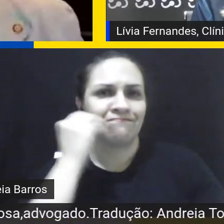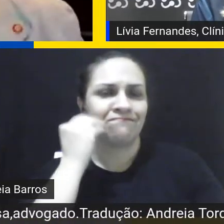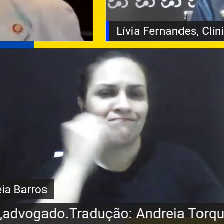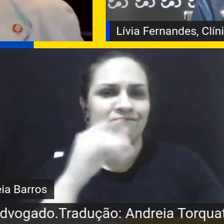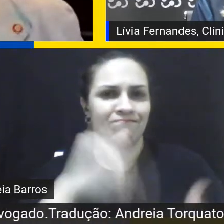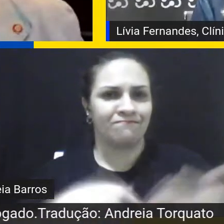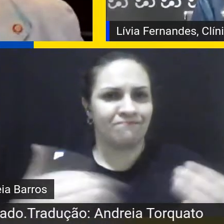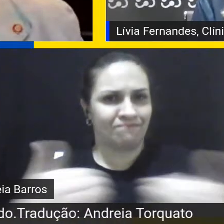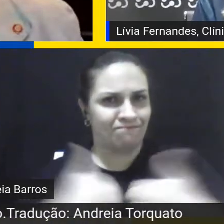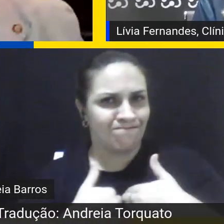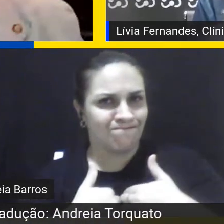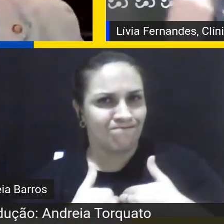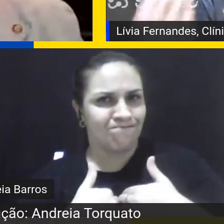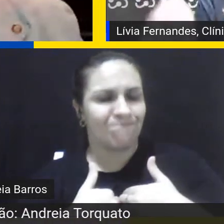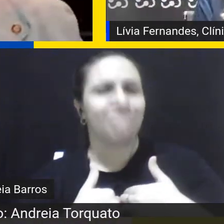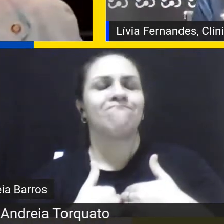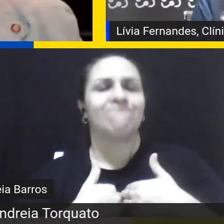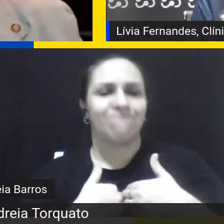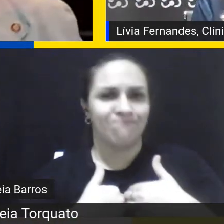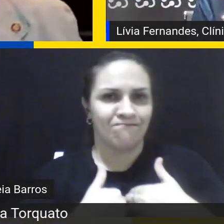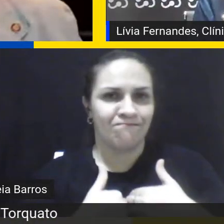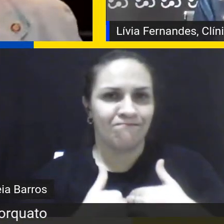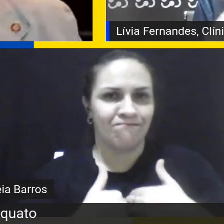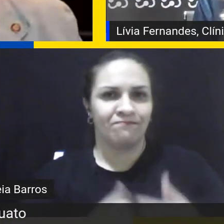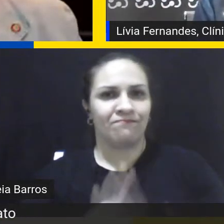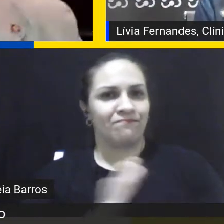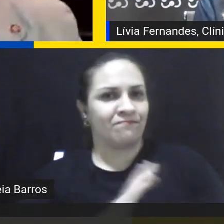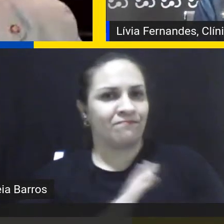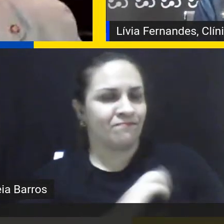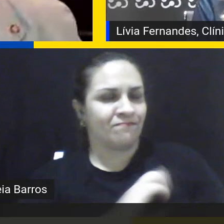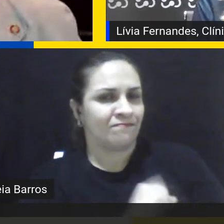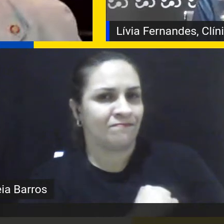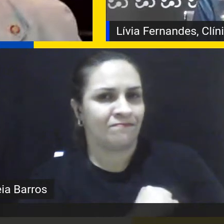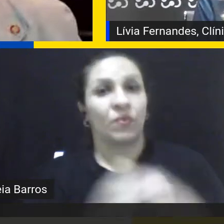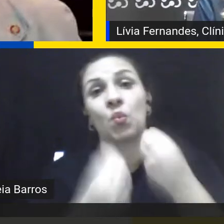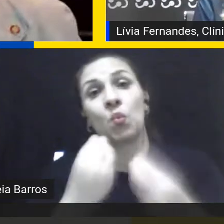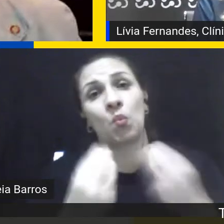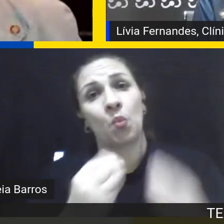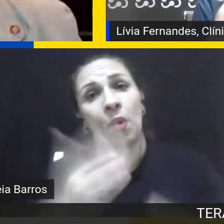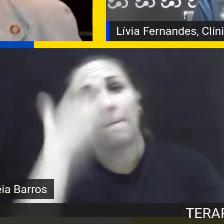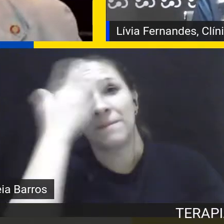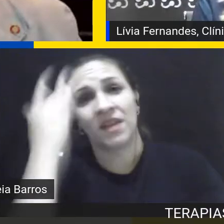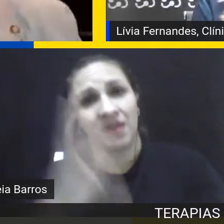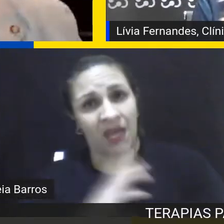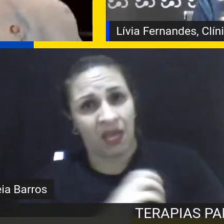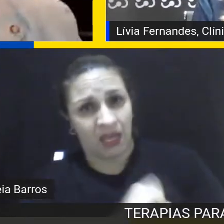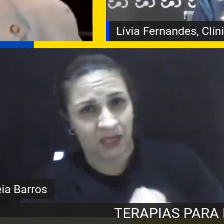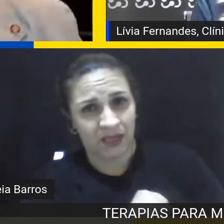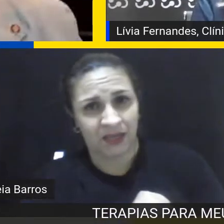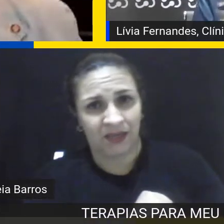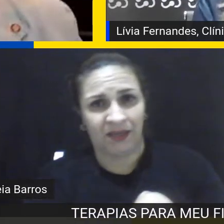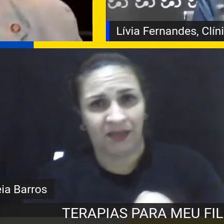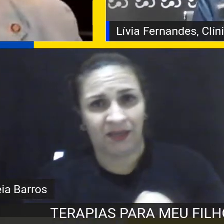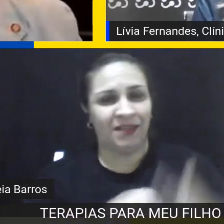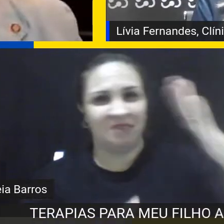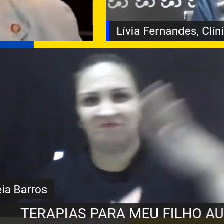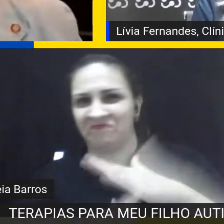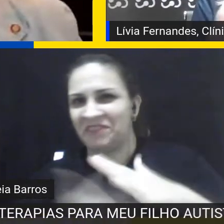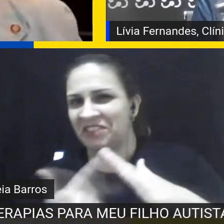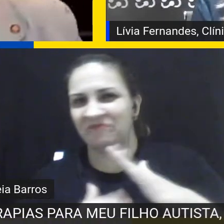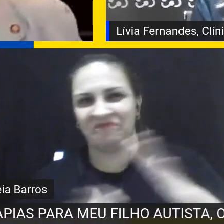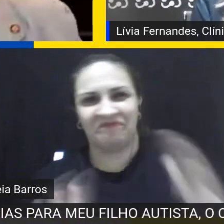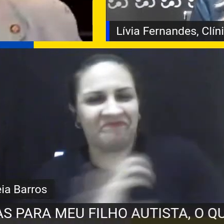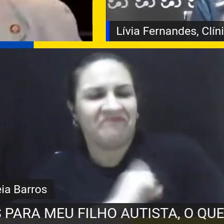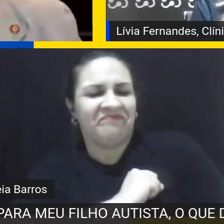do autismo, né? Que amar o autismo, como amar uma pessoa com autismo sem limites. E eles falam